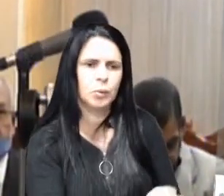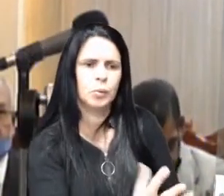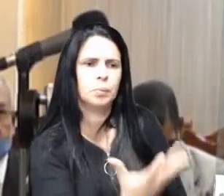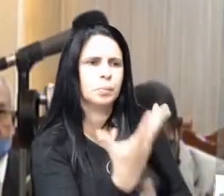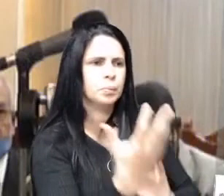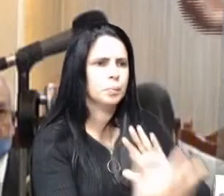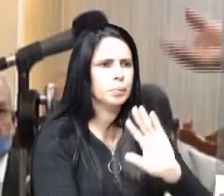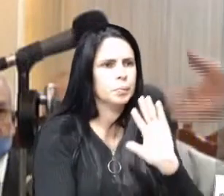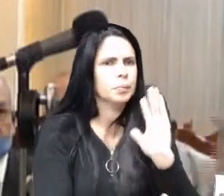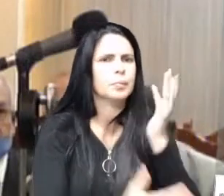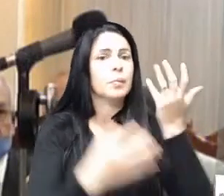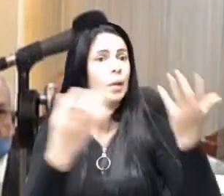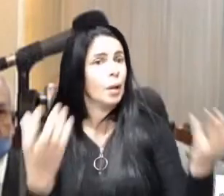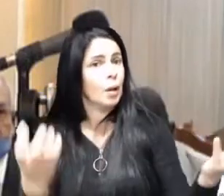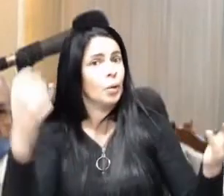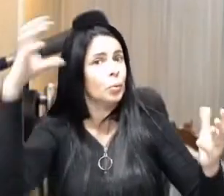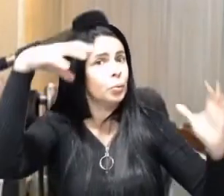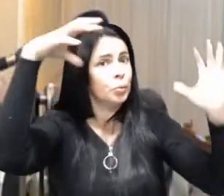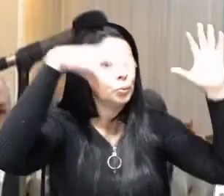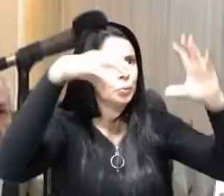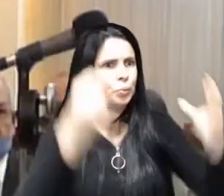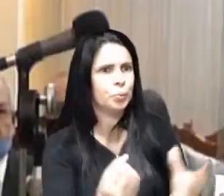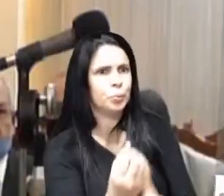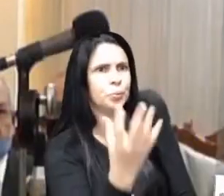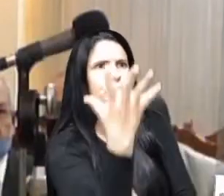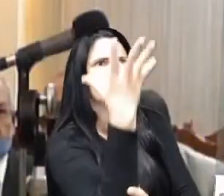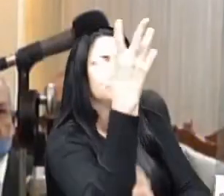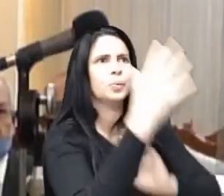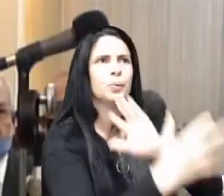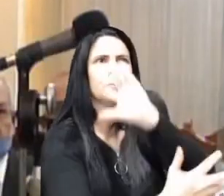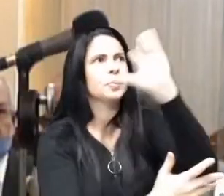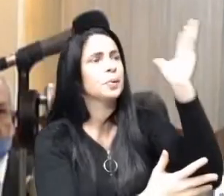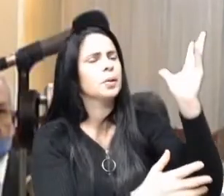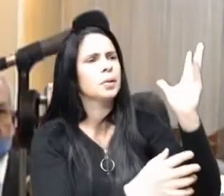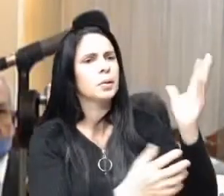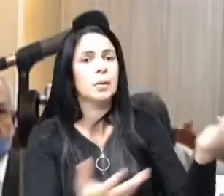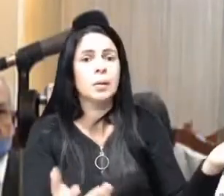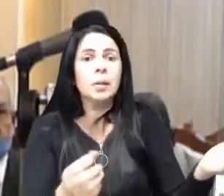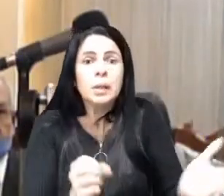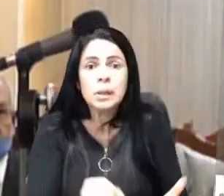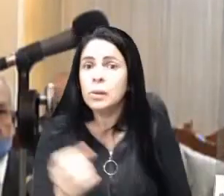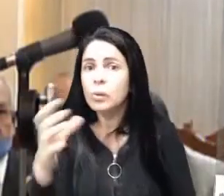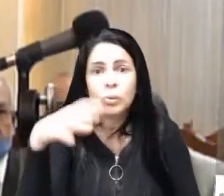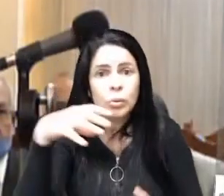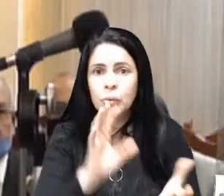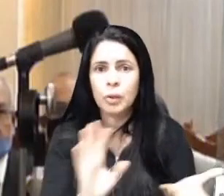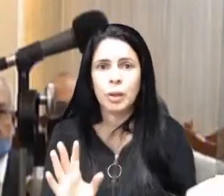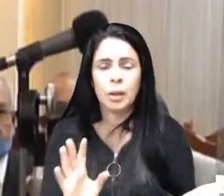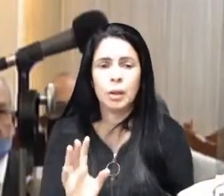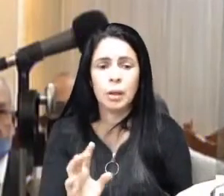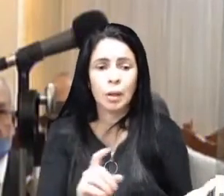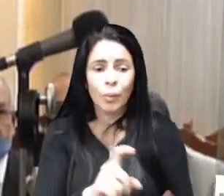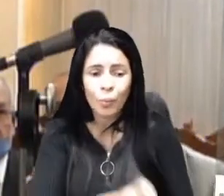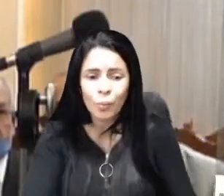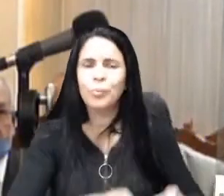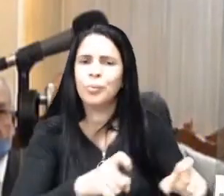quê? Que venha chuva. E se não chover? Ele vai ficar